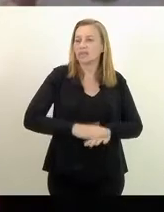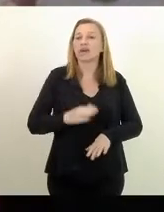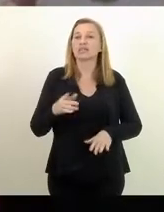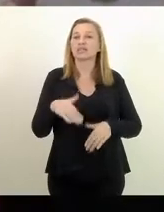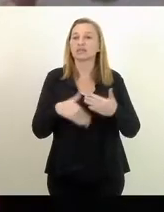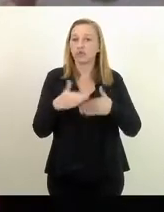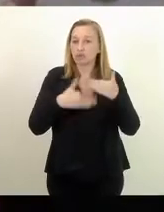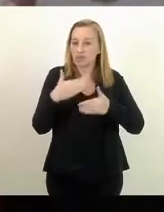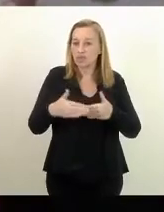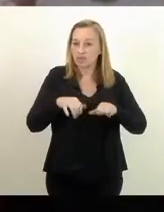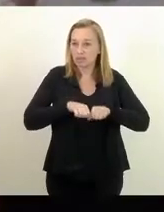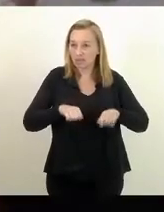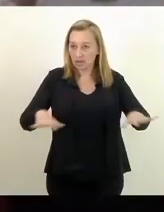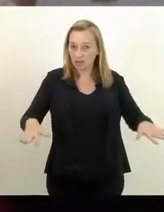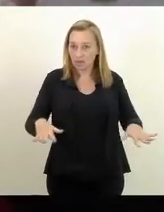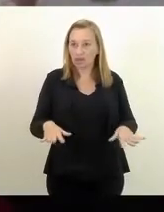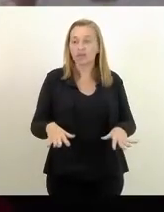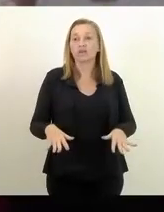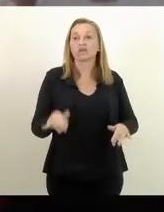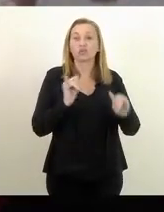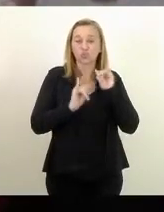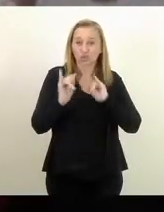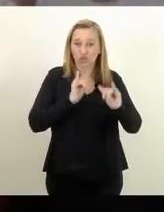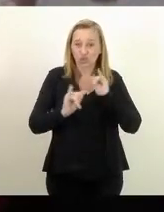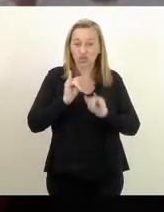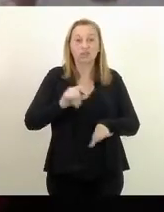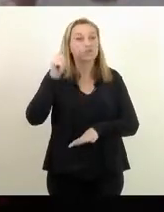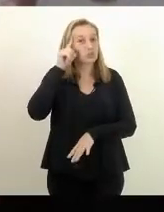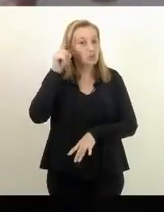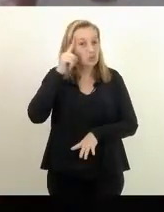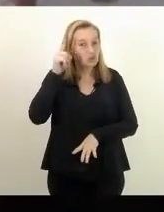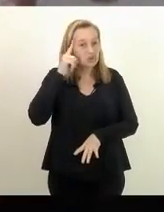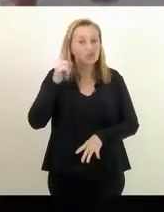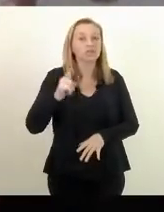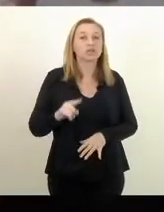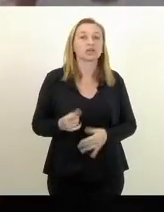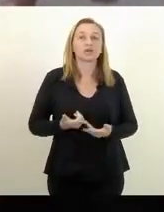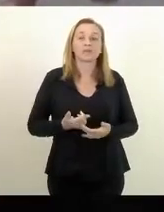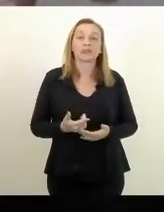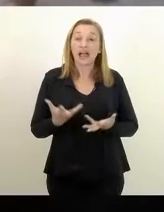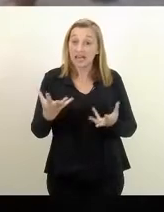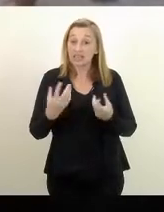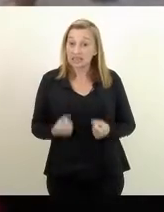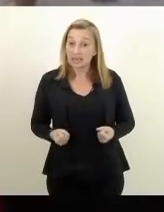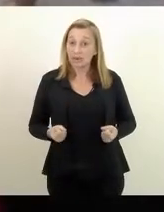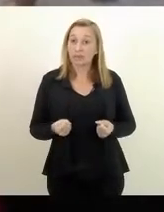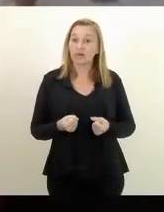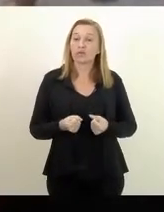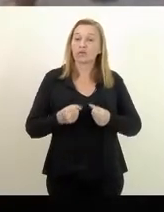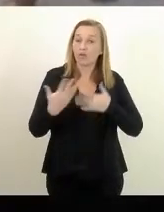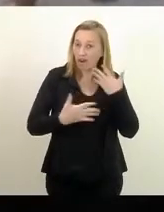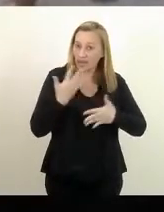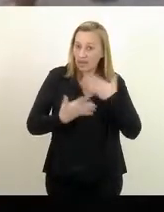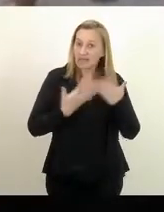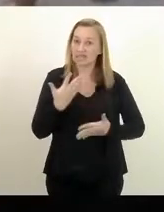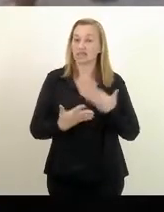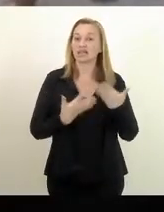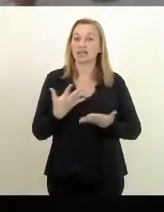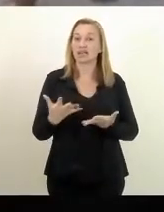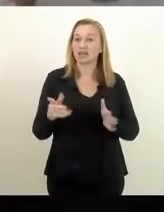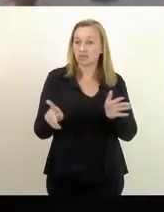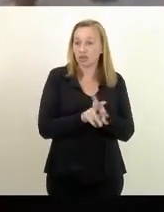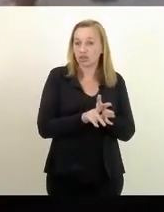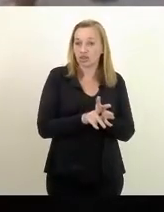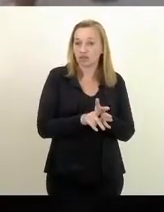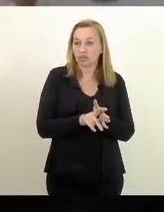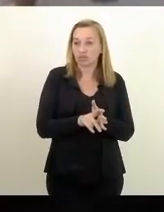processo pandêmico, a gente tem notícias todos os dias, a gente recebe com muita alegria esse projeto.